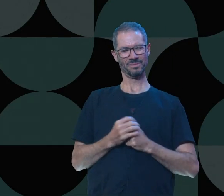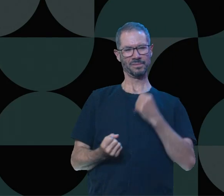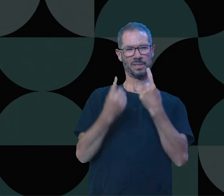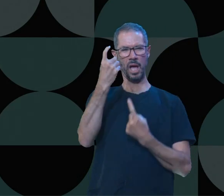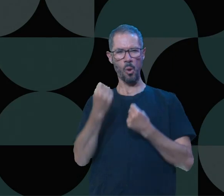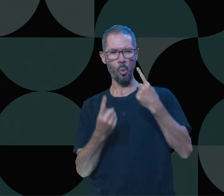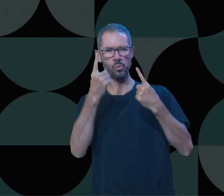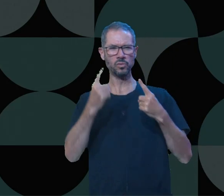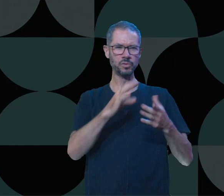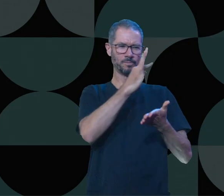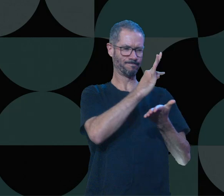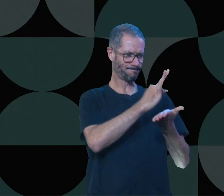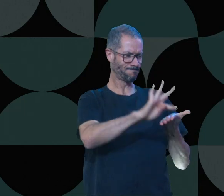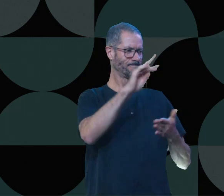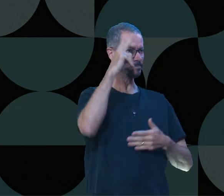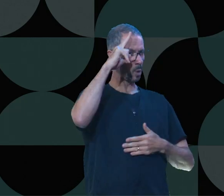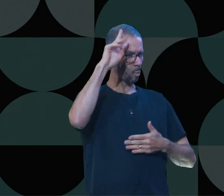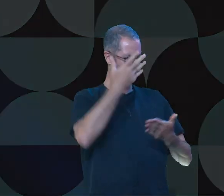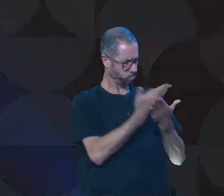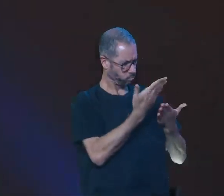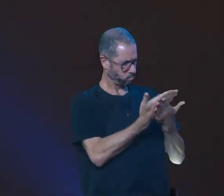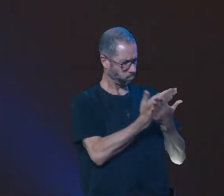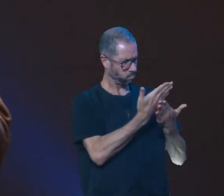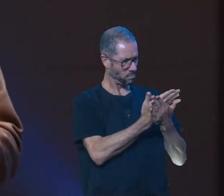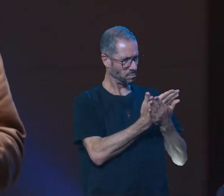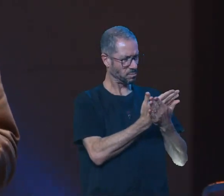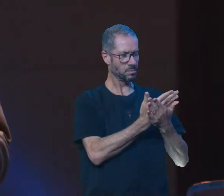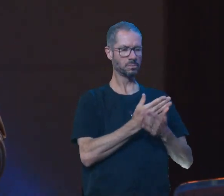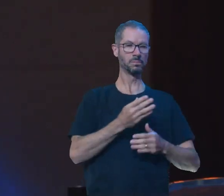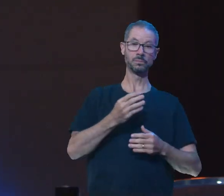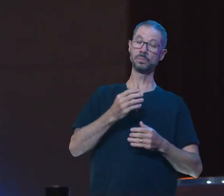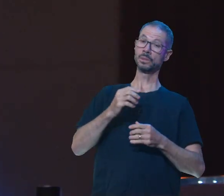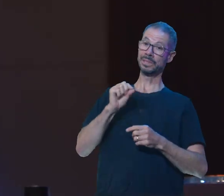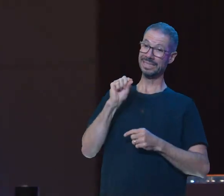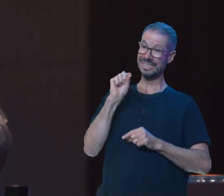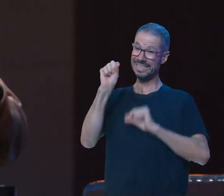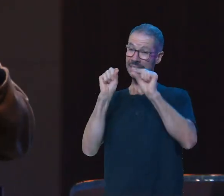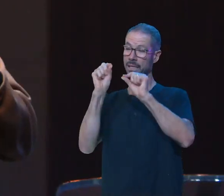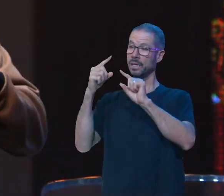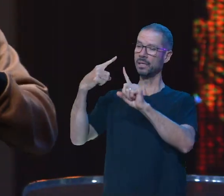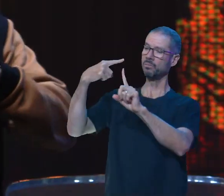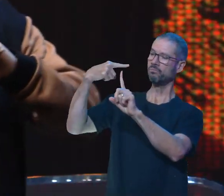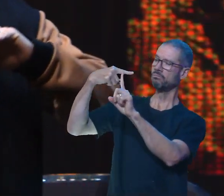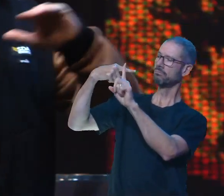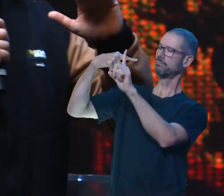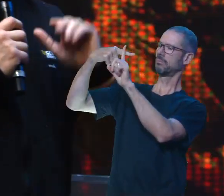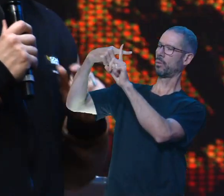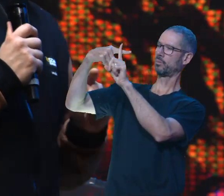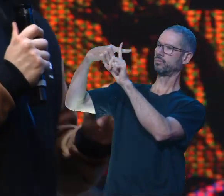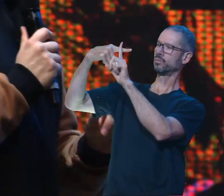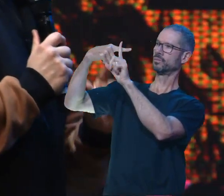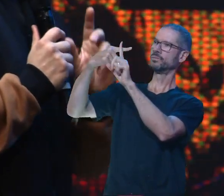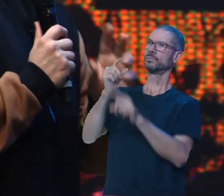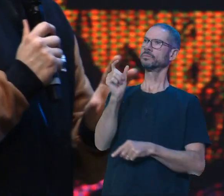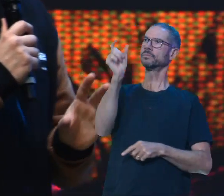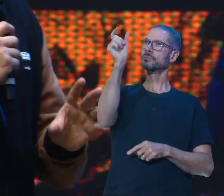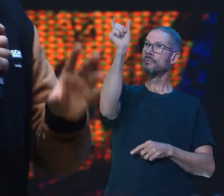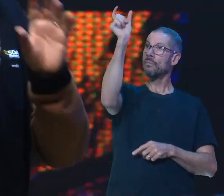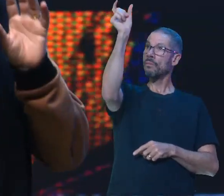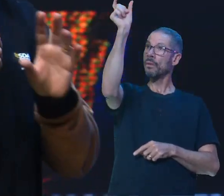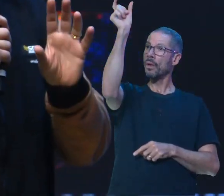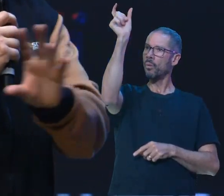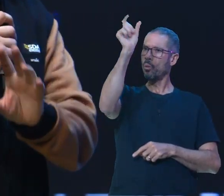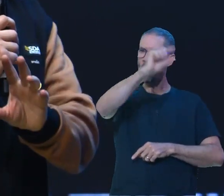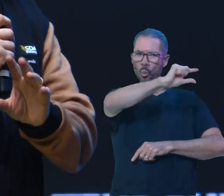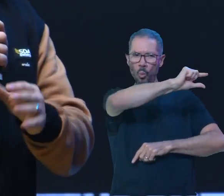alguns estudiosos e historiadores vão dizer que provavelmente a cruz, a parte horizontal dela pesava cerca